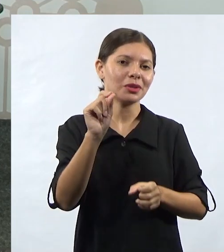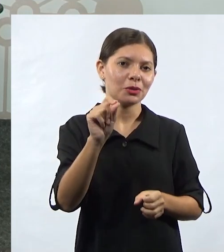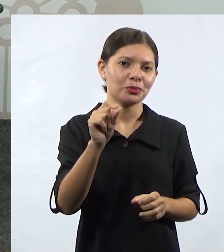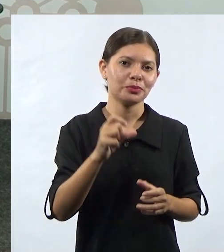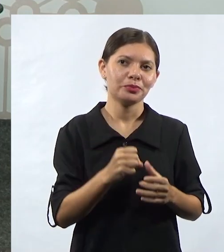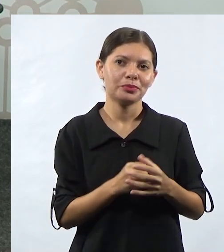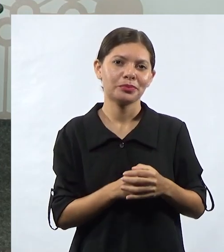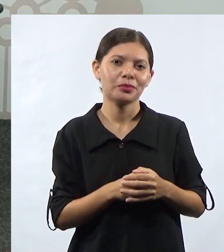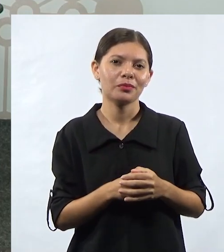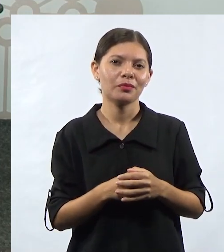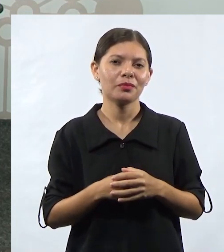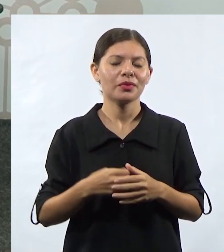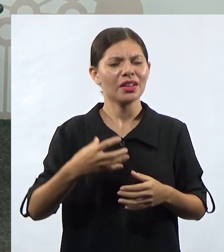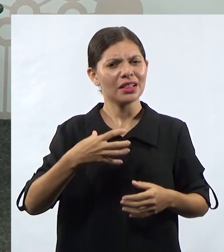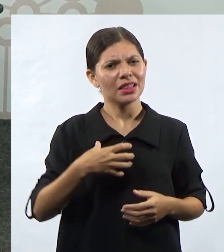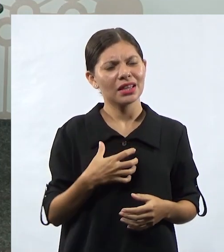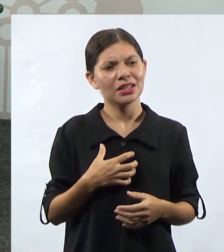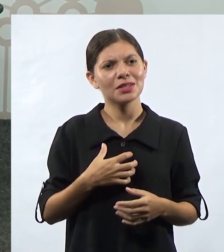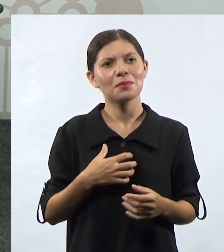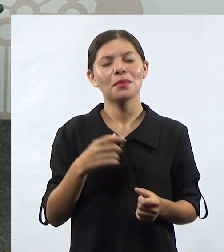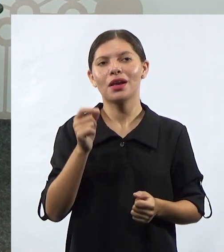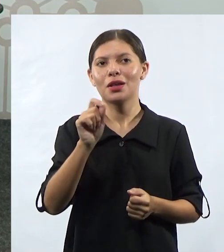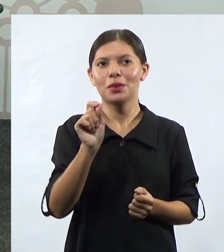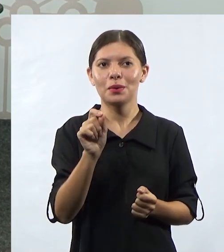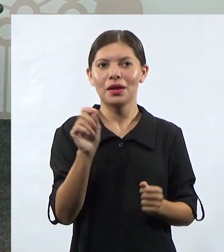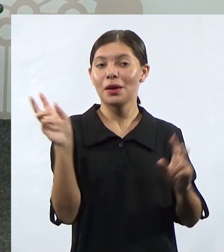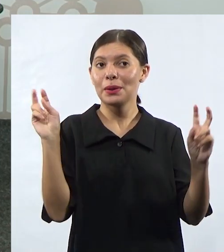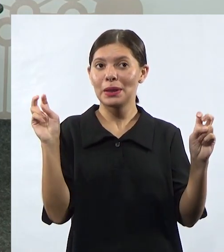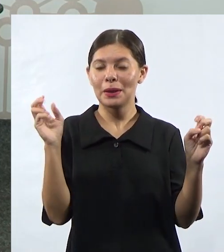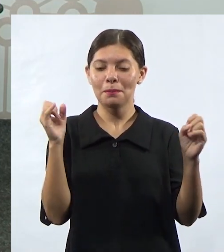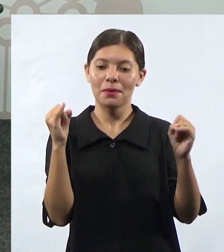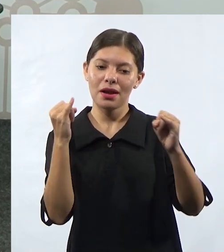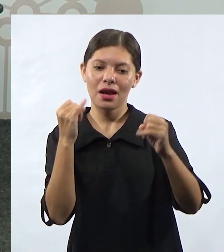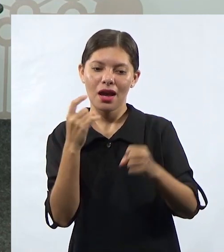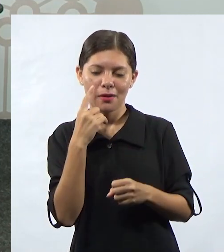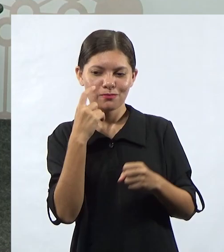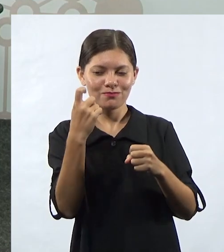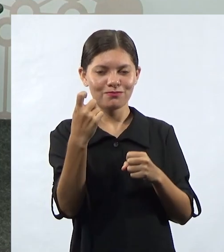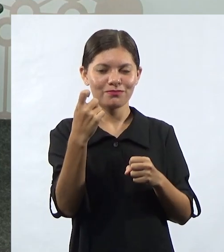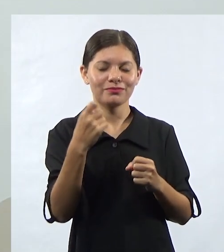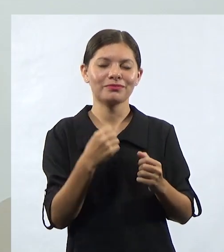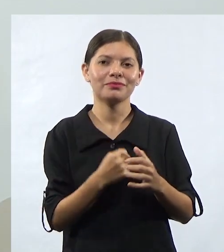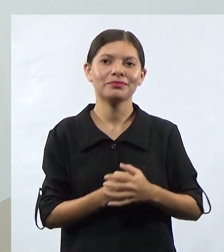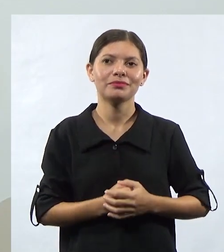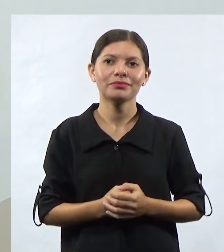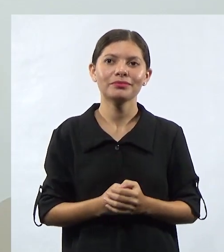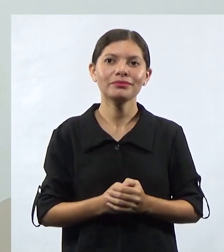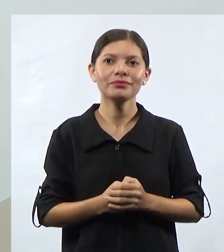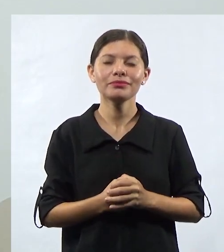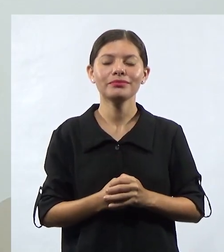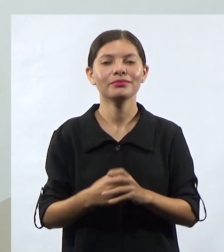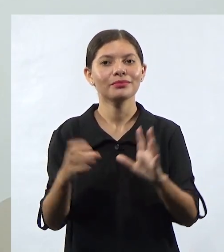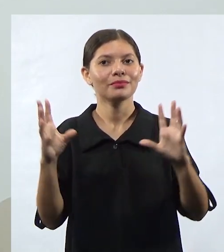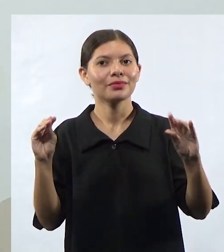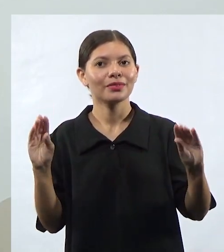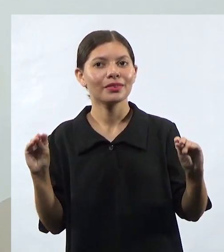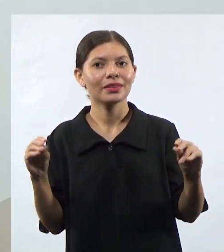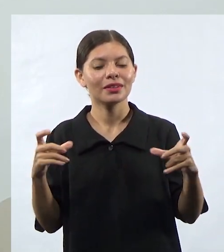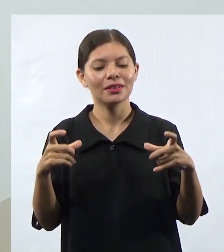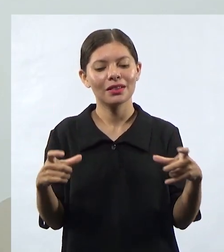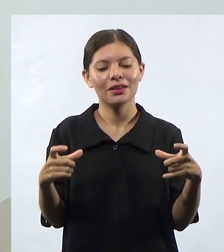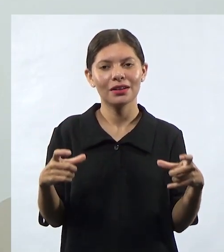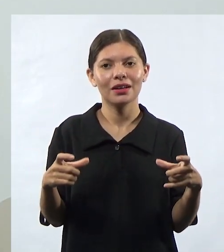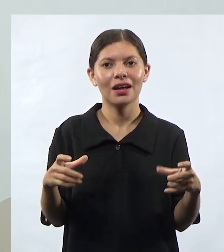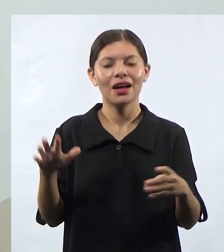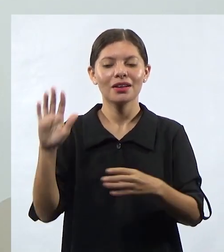seus sentimentos? Poderia ser um tema interessante. Né? Então, nada mais confortável do que eu estar numa situação de um piquenique, debaixo